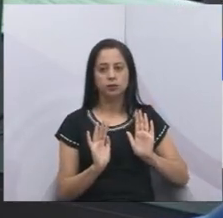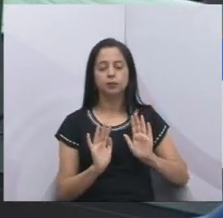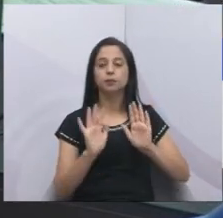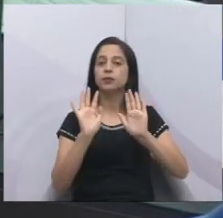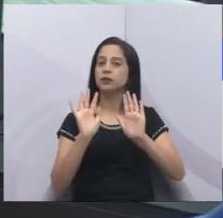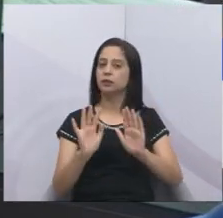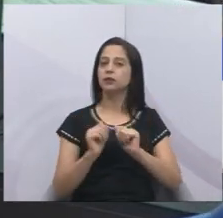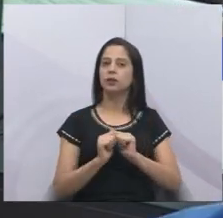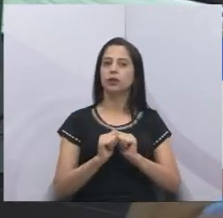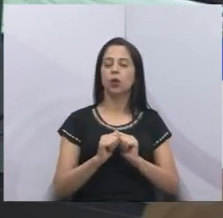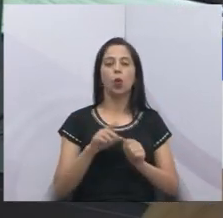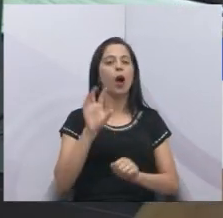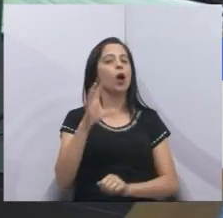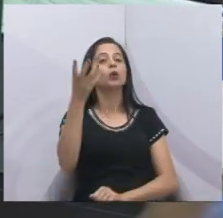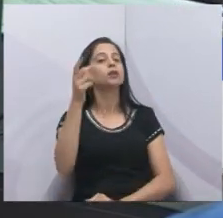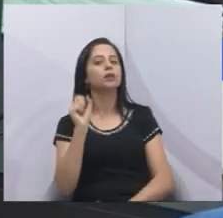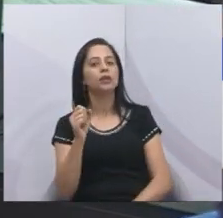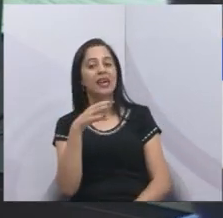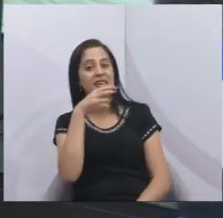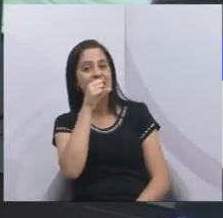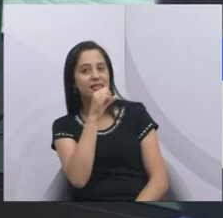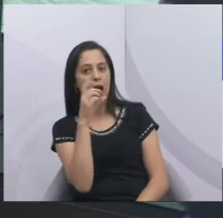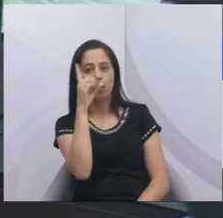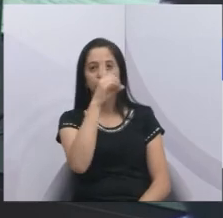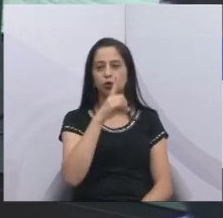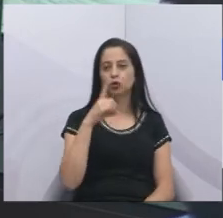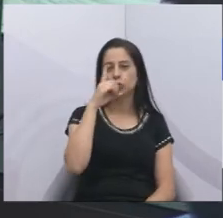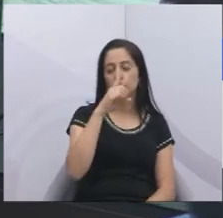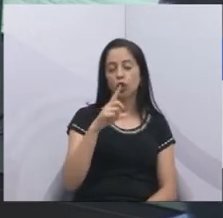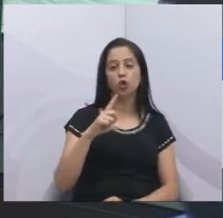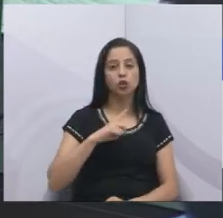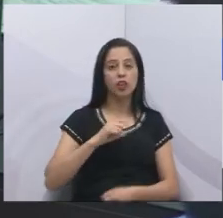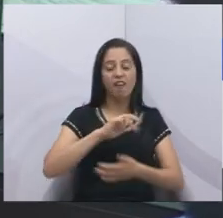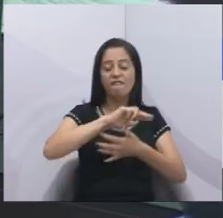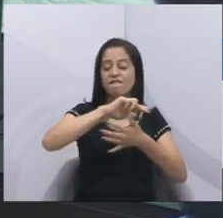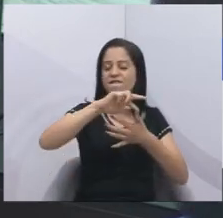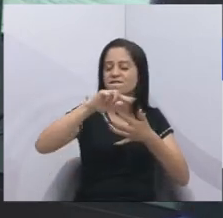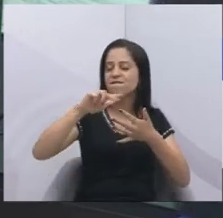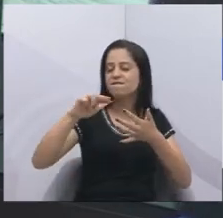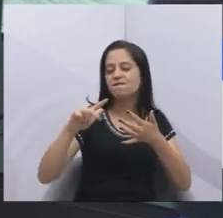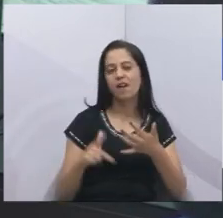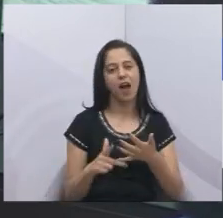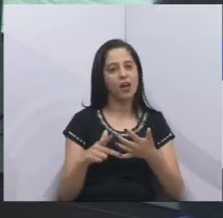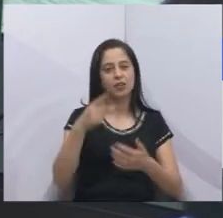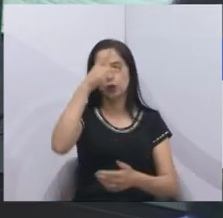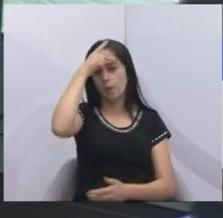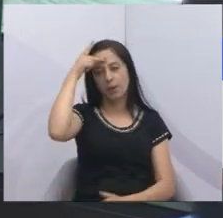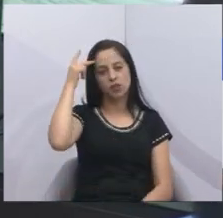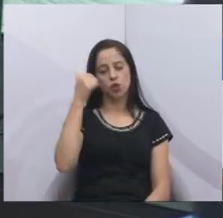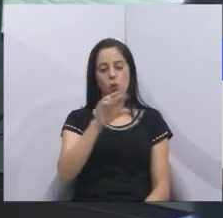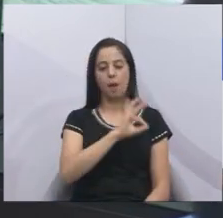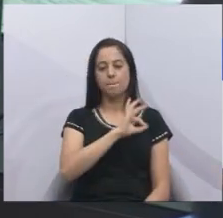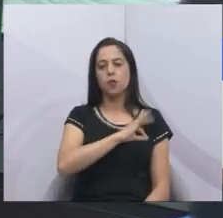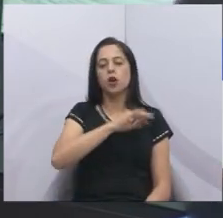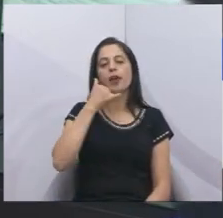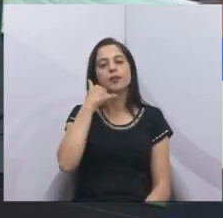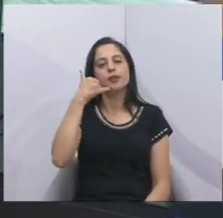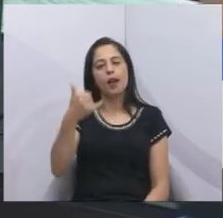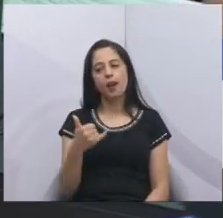O que se verifica é que nos finais de semana existem inúmeras chamadas, não só de adega, mas de um bar,